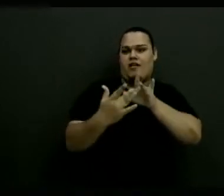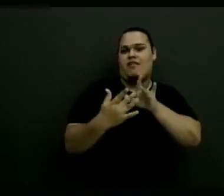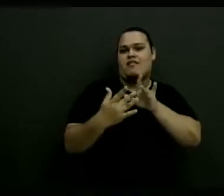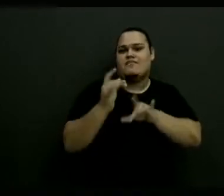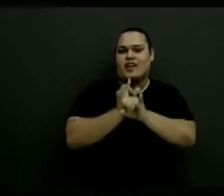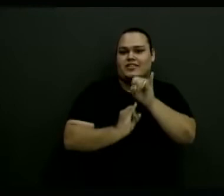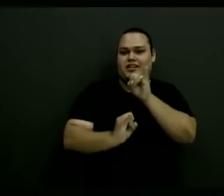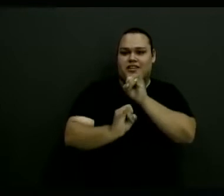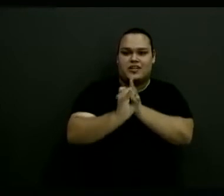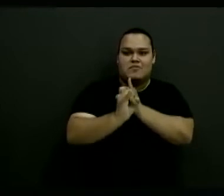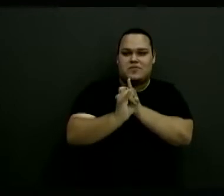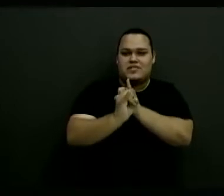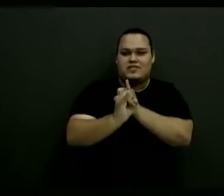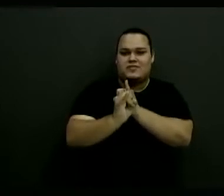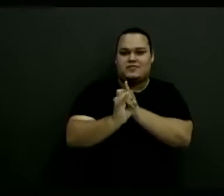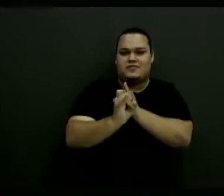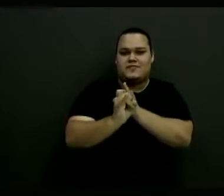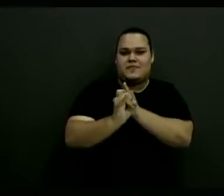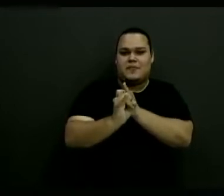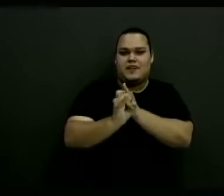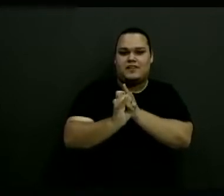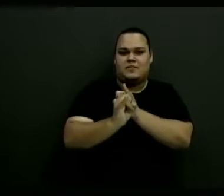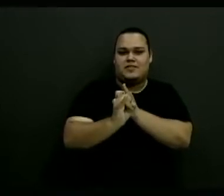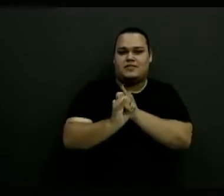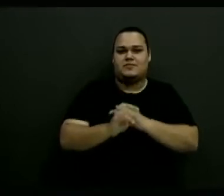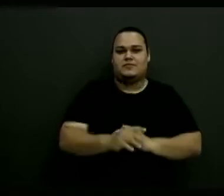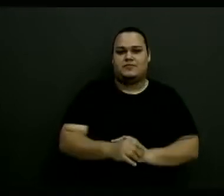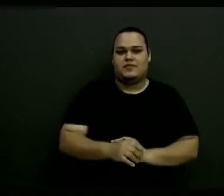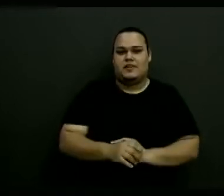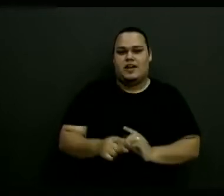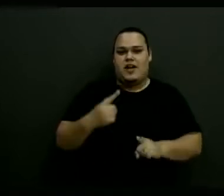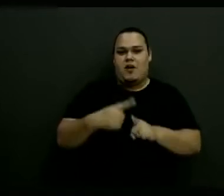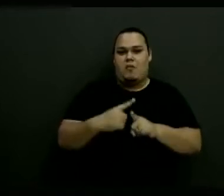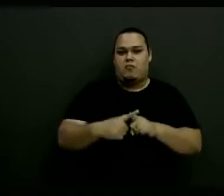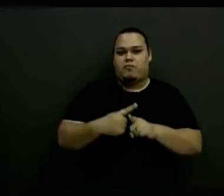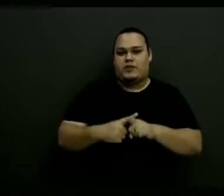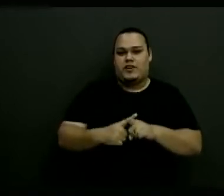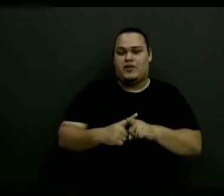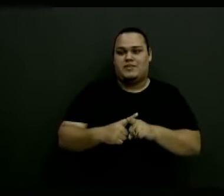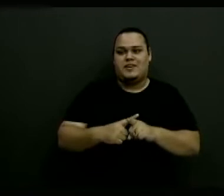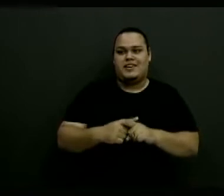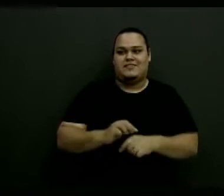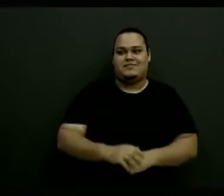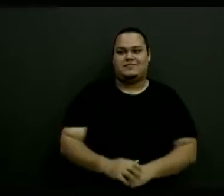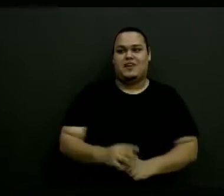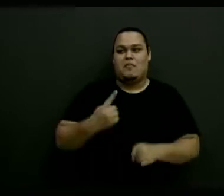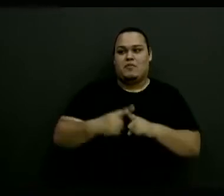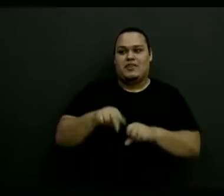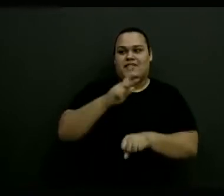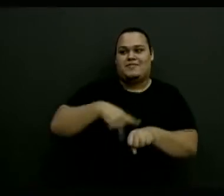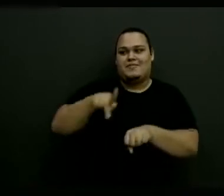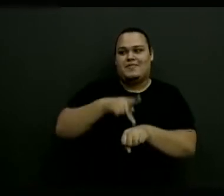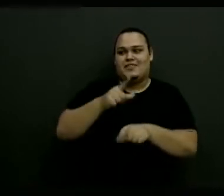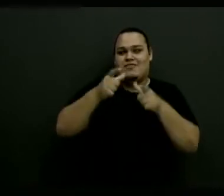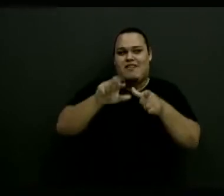de nações que escutam as mensagens de Deus e muitos os reproduzem